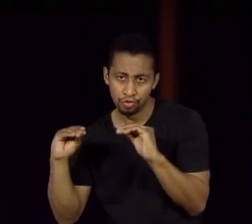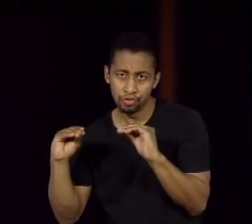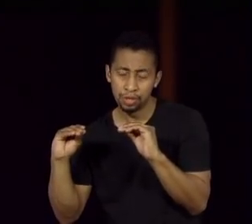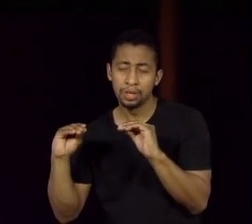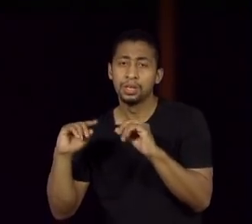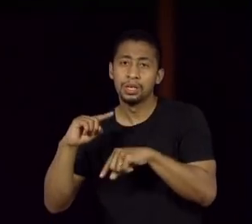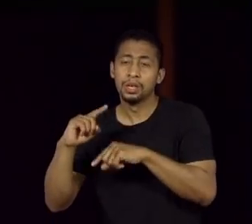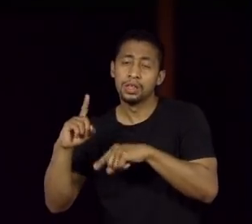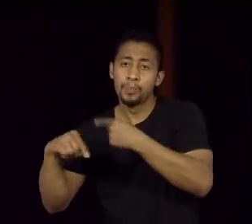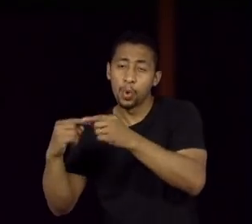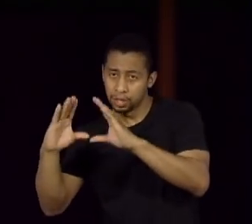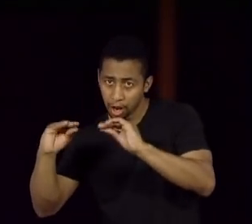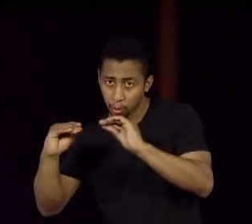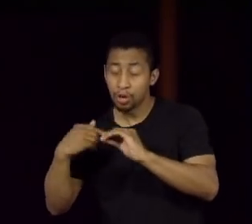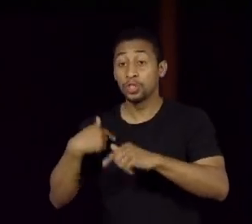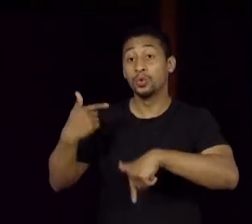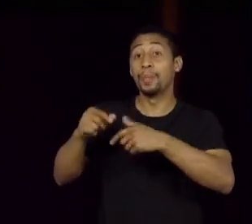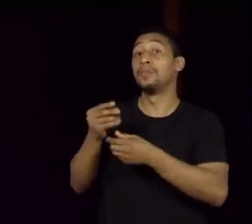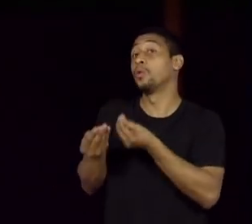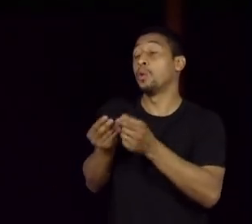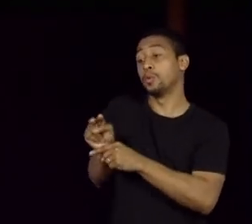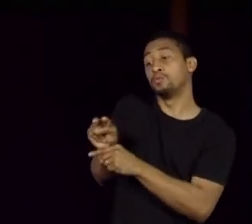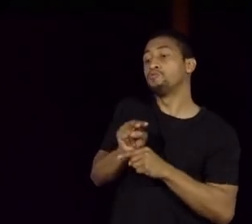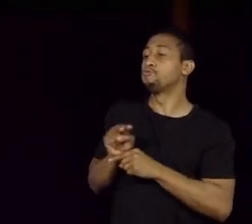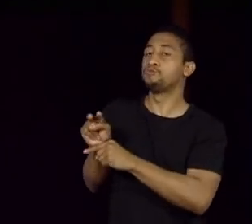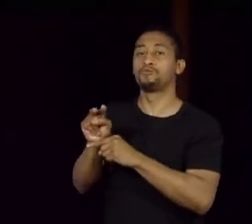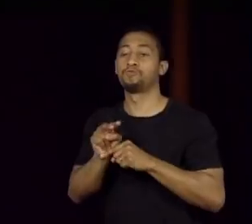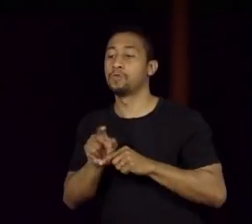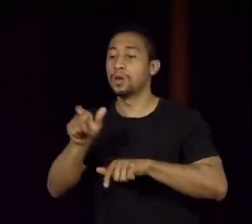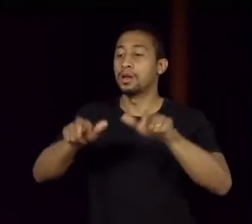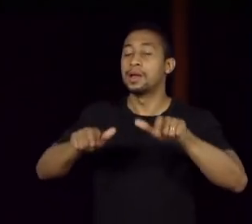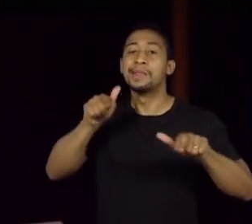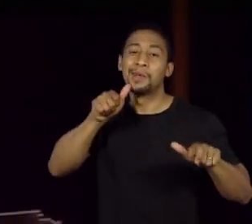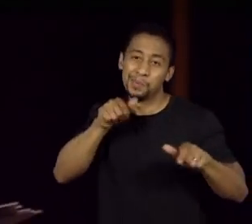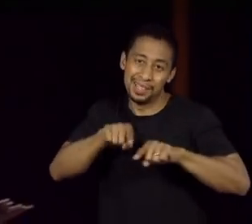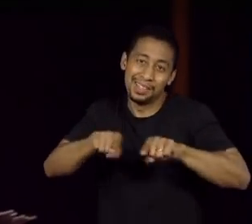trabalho diário, que era tomar conta das meninas. Exaustivo.